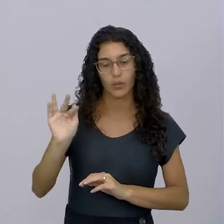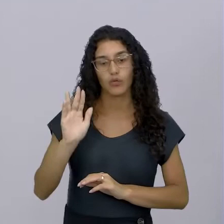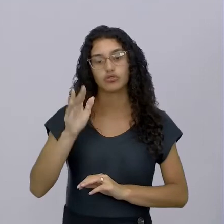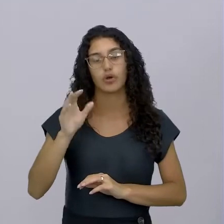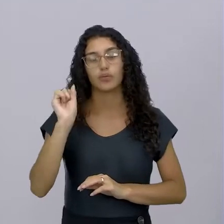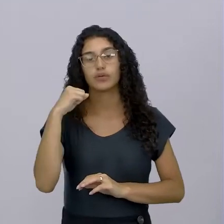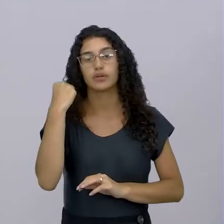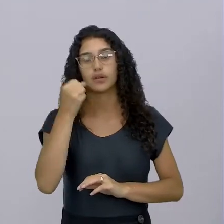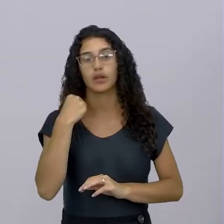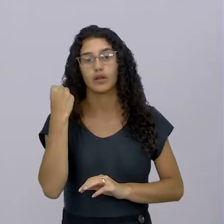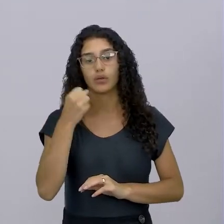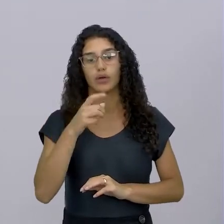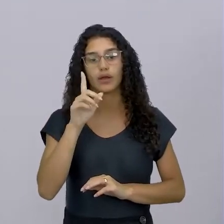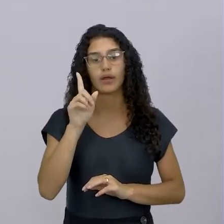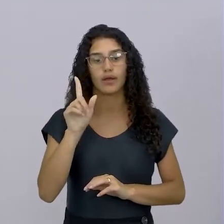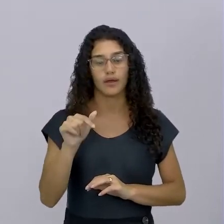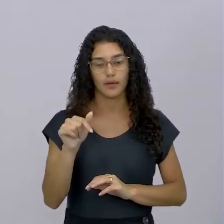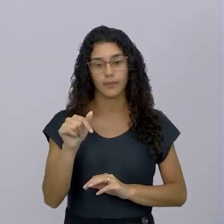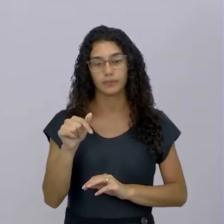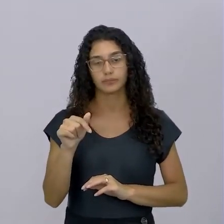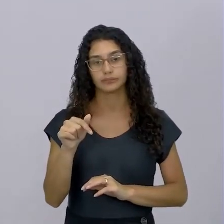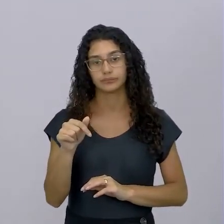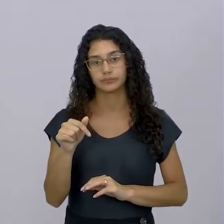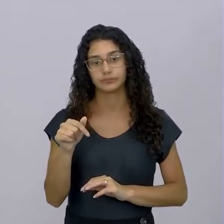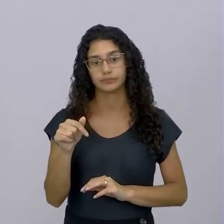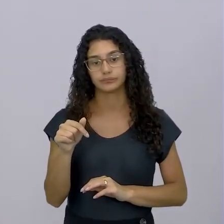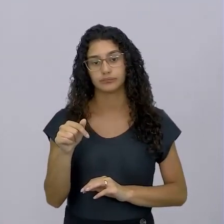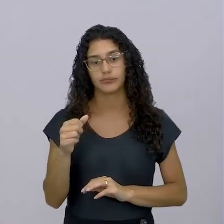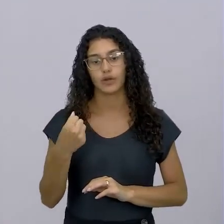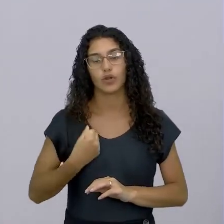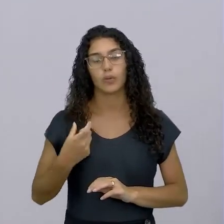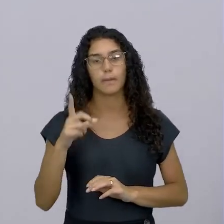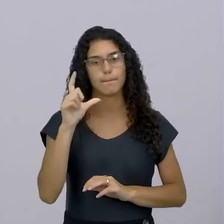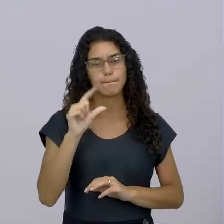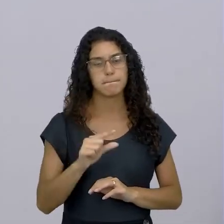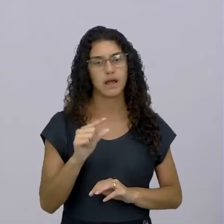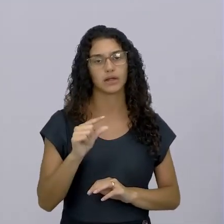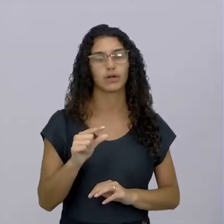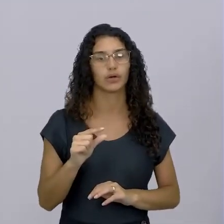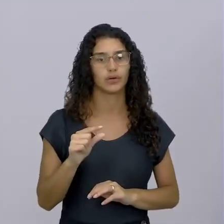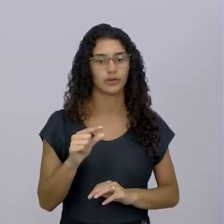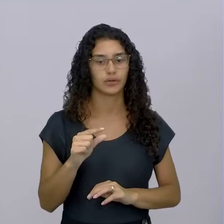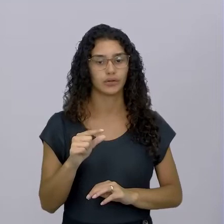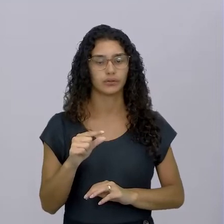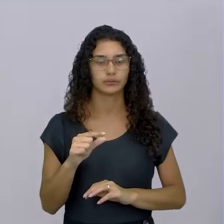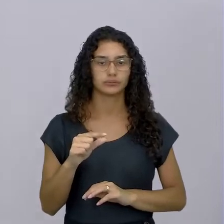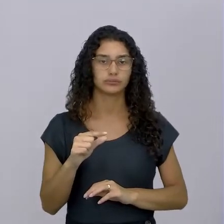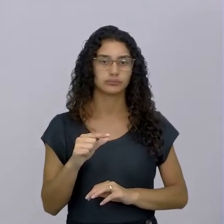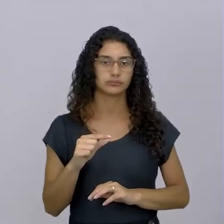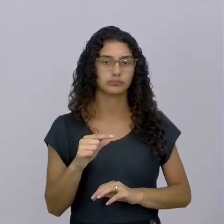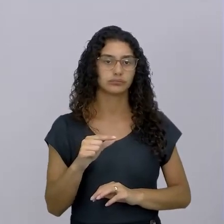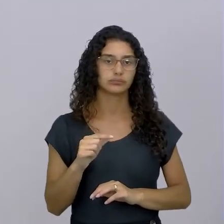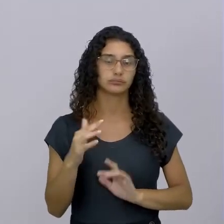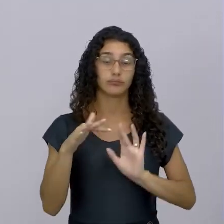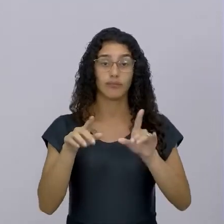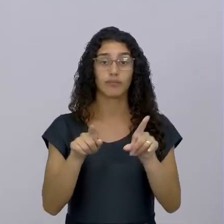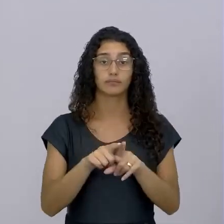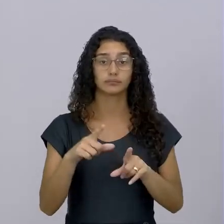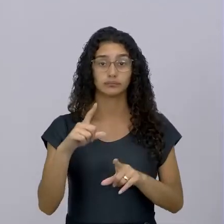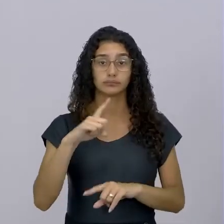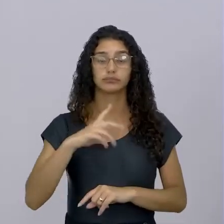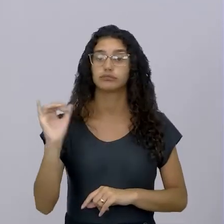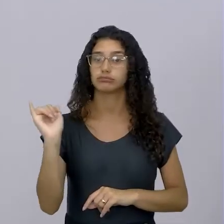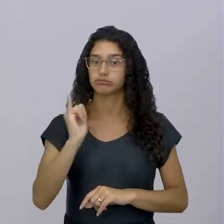os senadores, eles são em número bem inferior a esse, né? Mas eles também têm uma